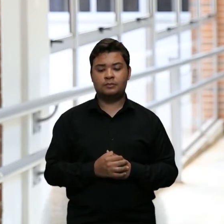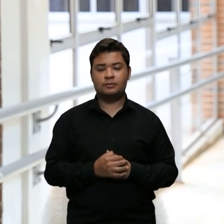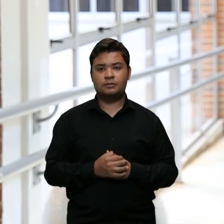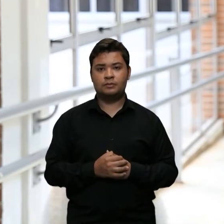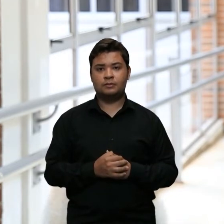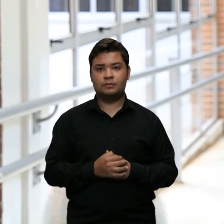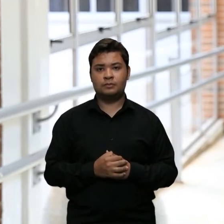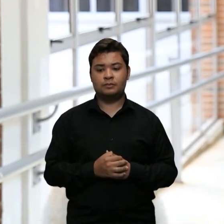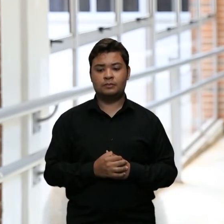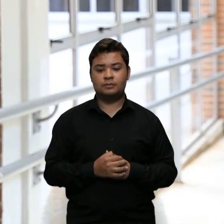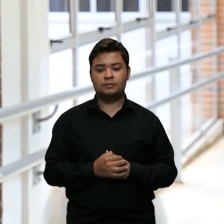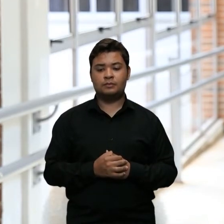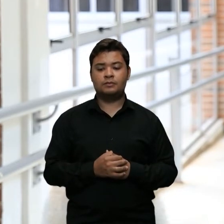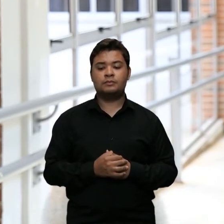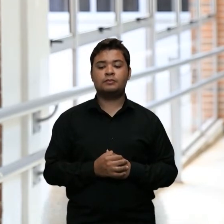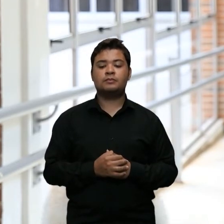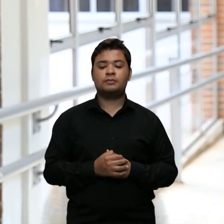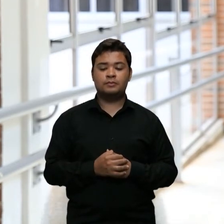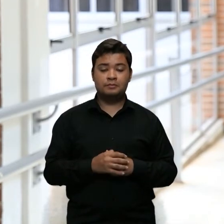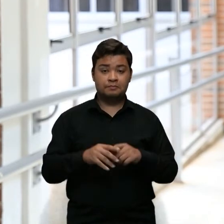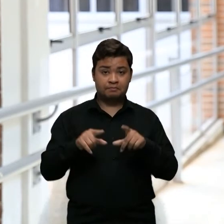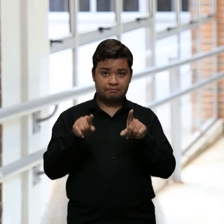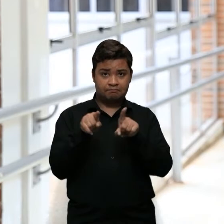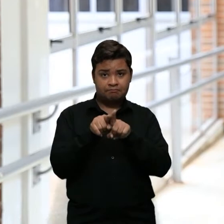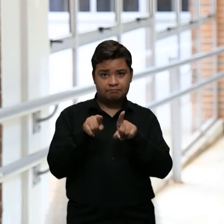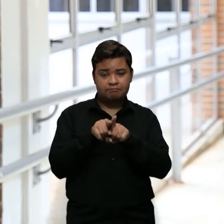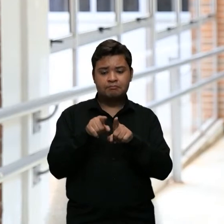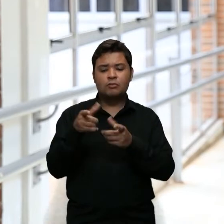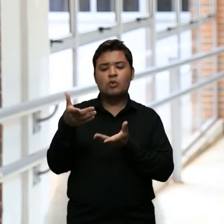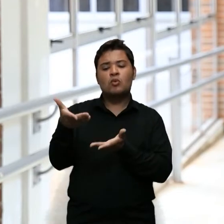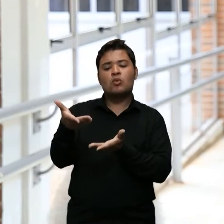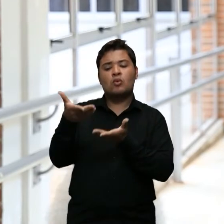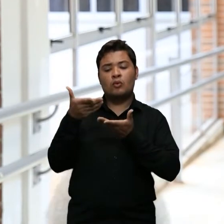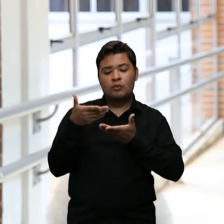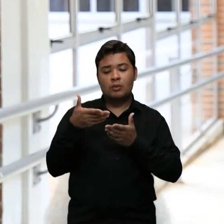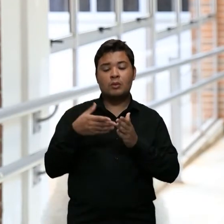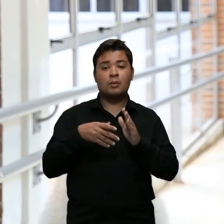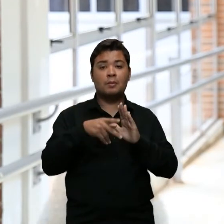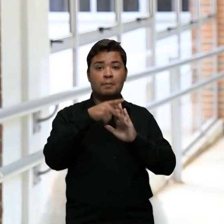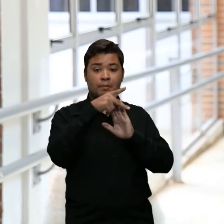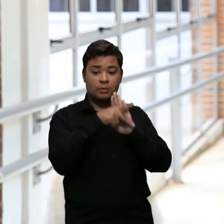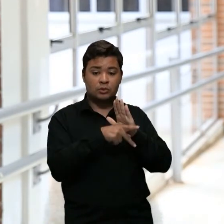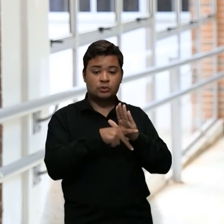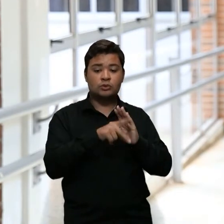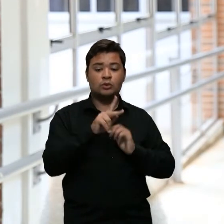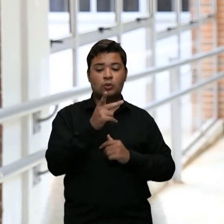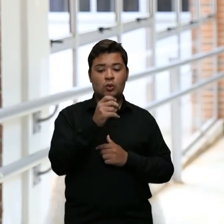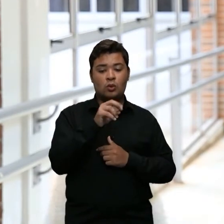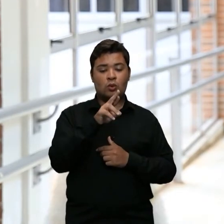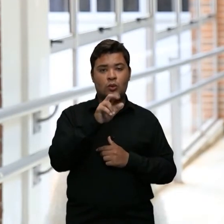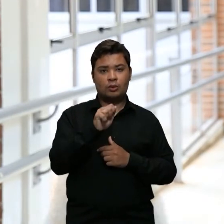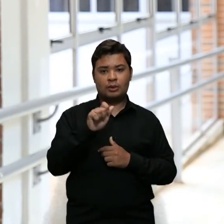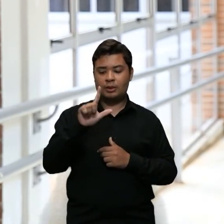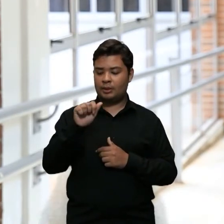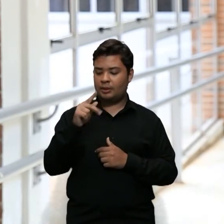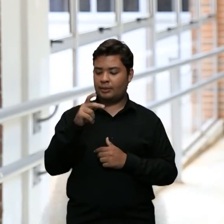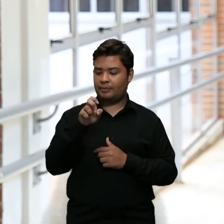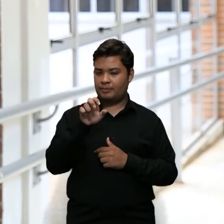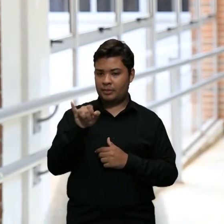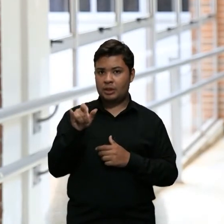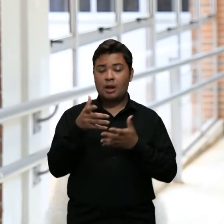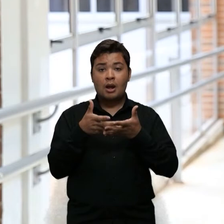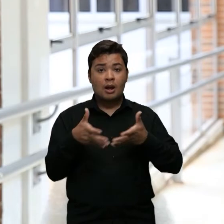idiomassemfronteiras.letras.ufg.br. E eu encerro hoje com um convite para o projeto Hora Lapei, um evento online e aberto